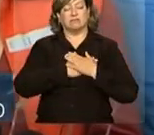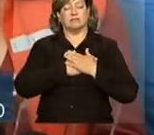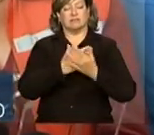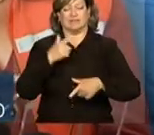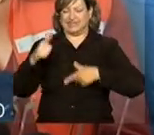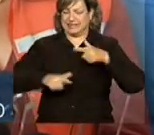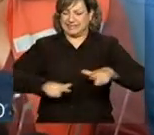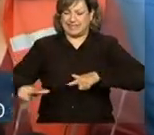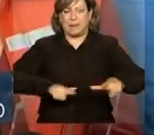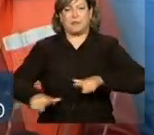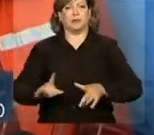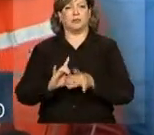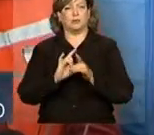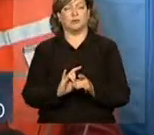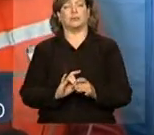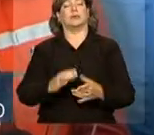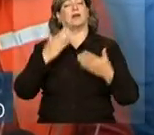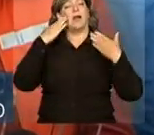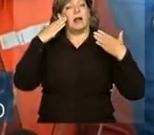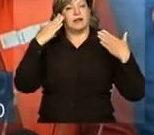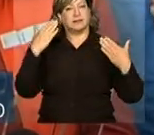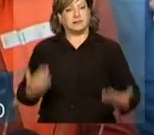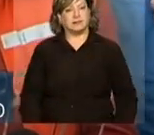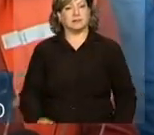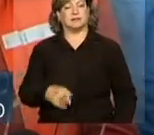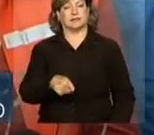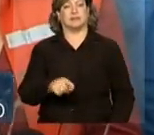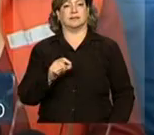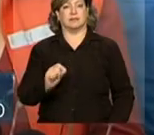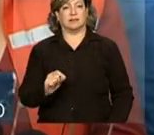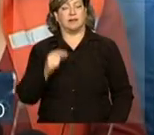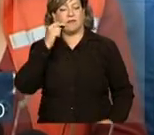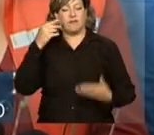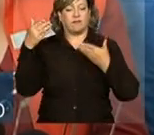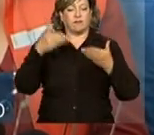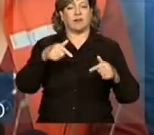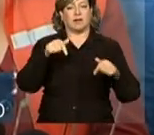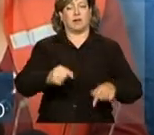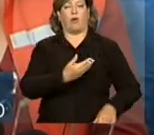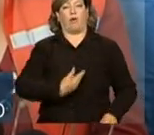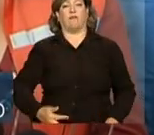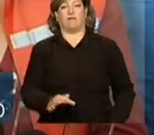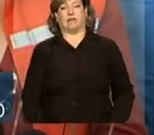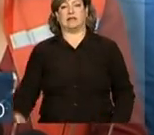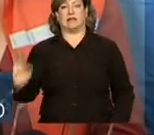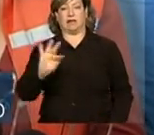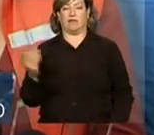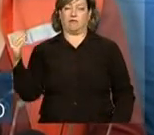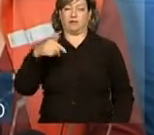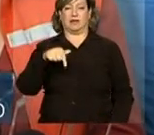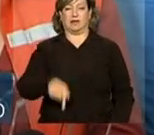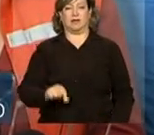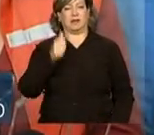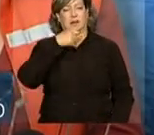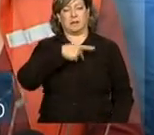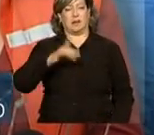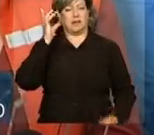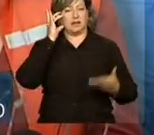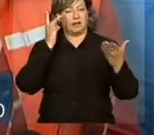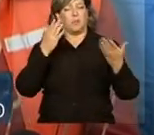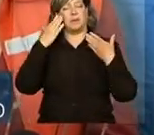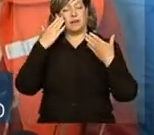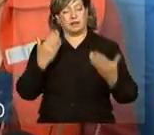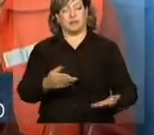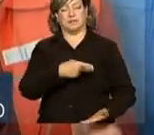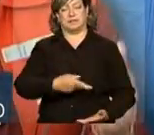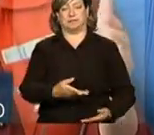trabalhando e agradecendo a presença solidária e colaborativa do governo federal aqui na pessoa da nossa presidente Dilma.